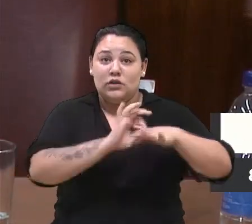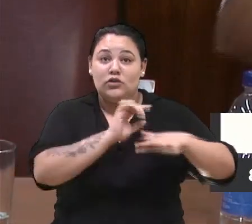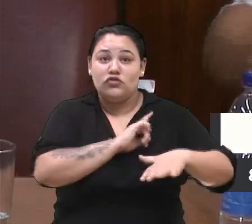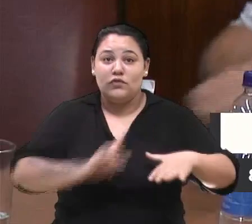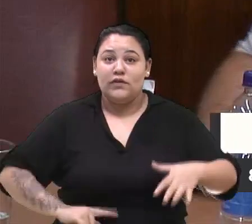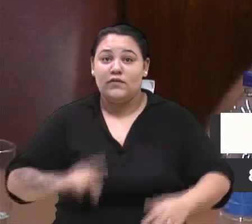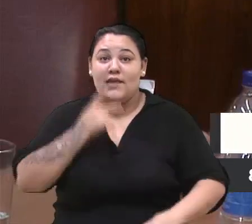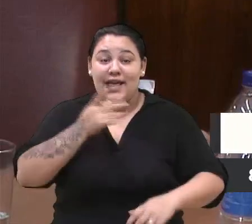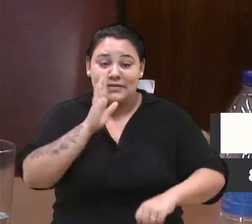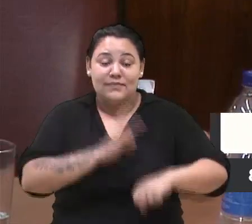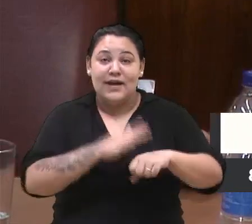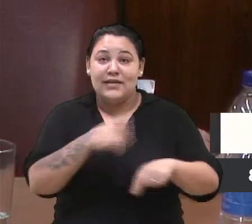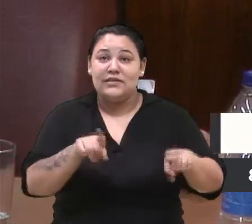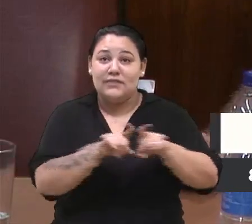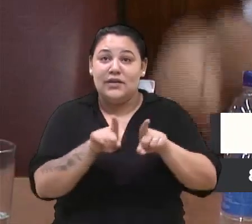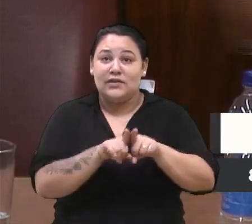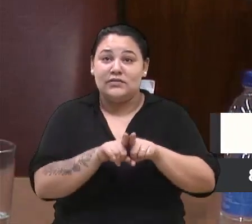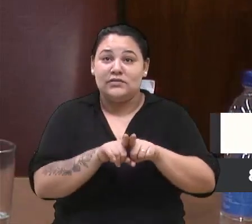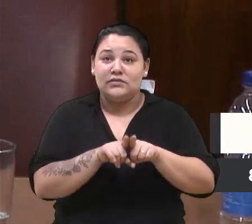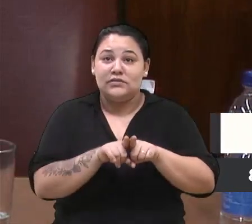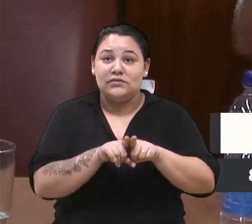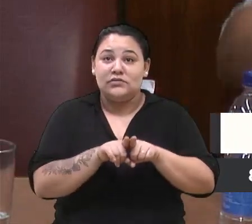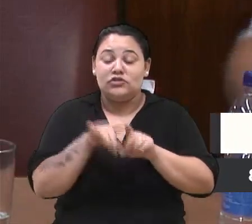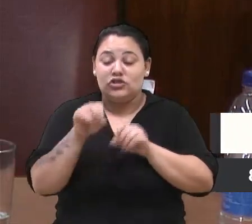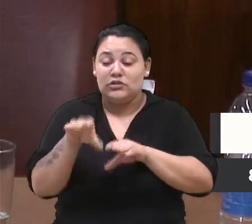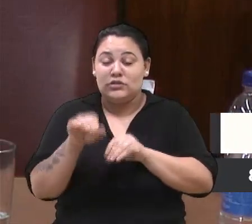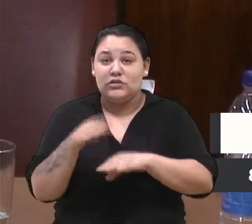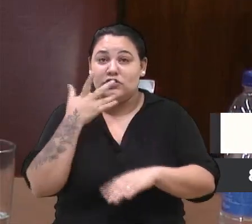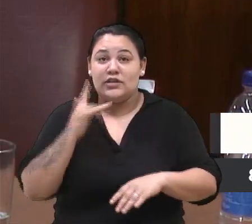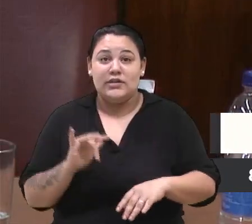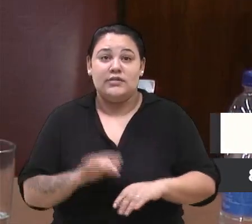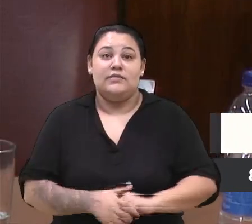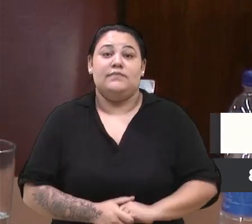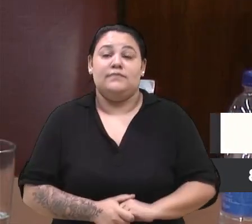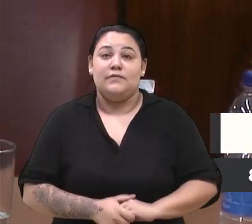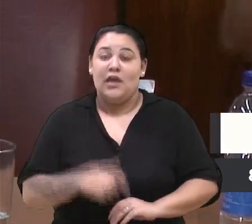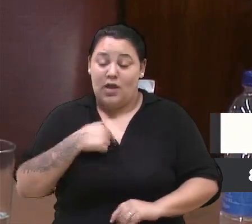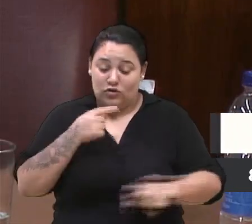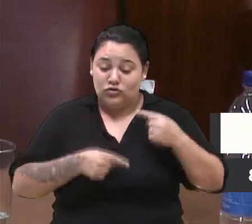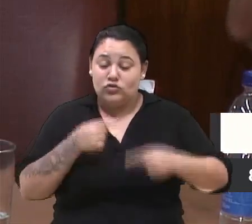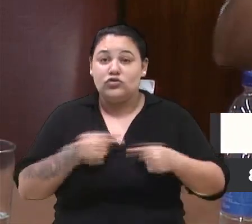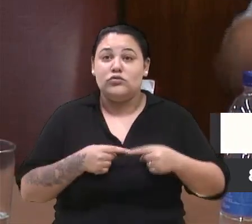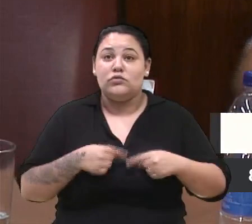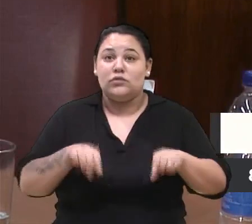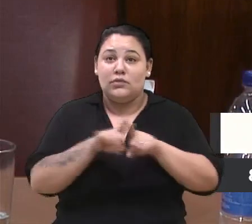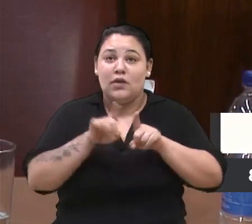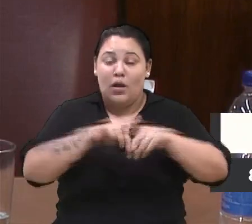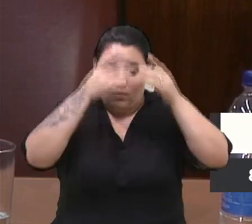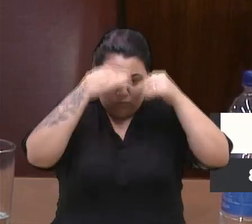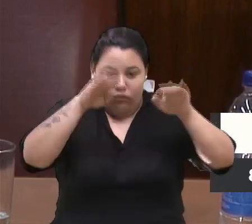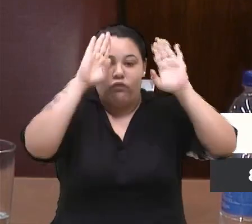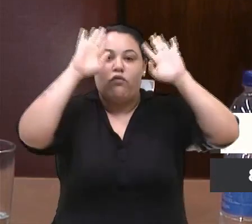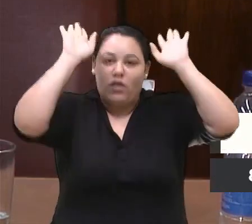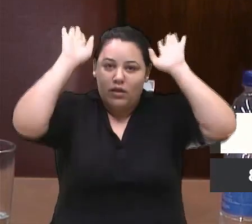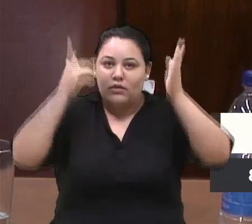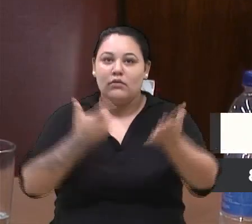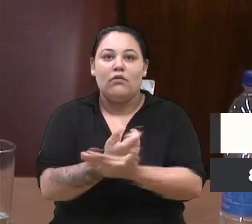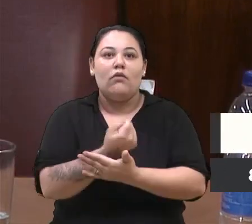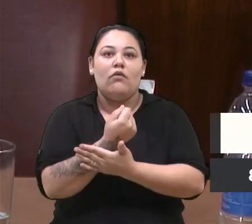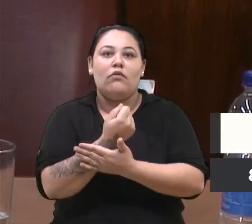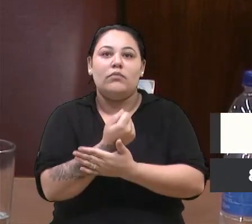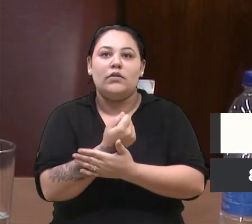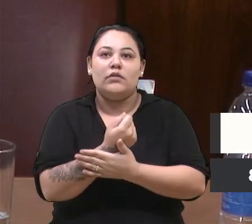educação infantil. Que eu sou um que tenho discutido isso. Oxalá que a gente não compre vaga de instituição